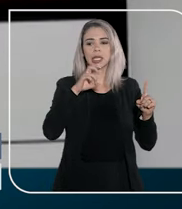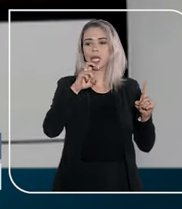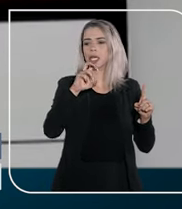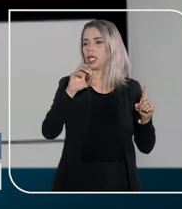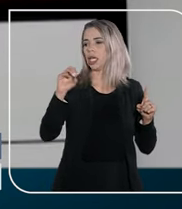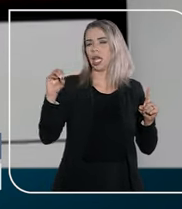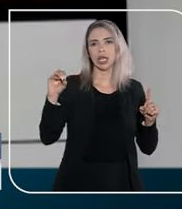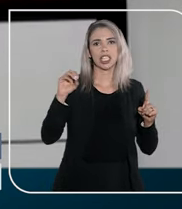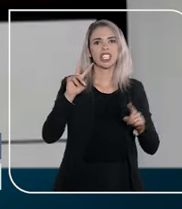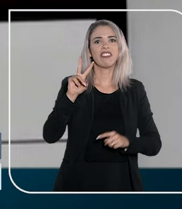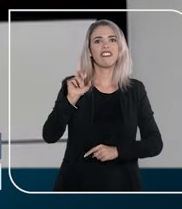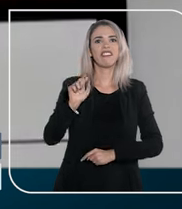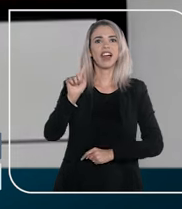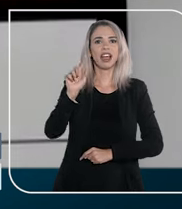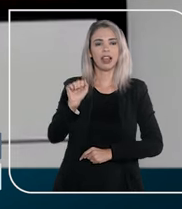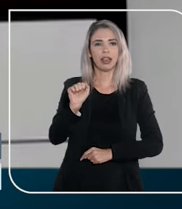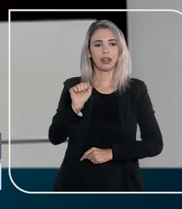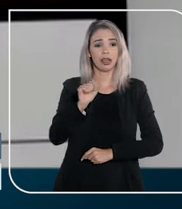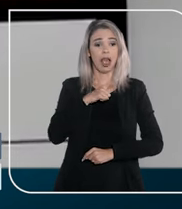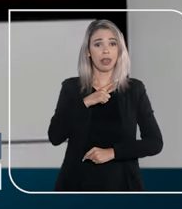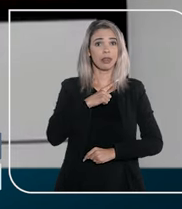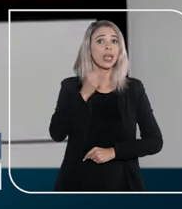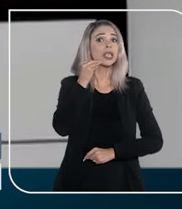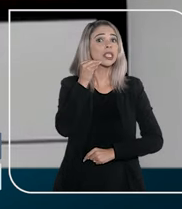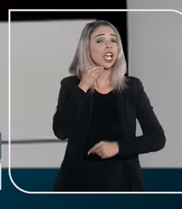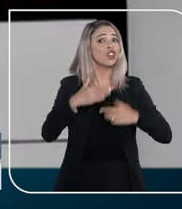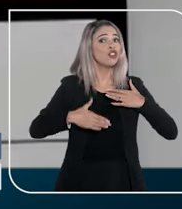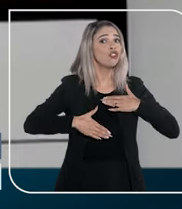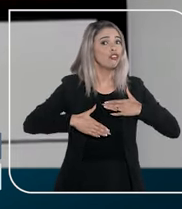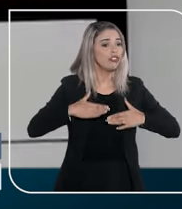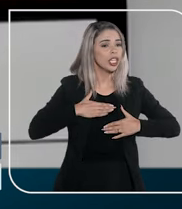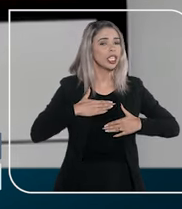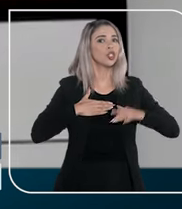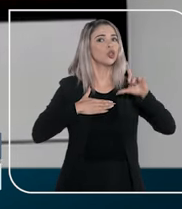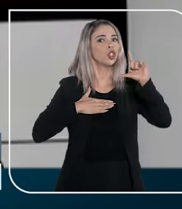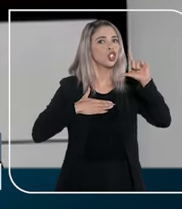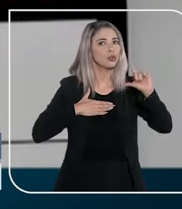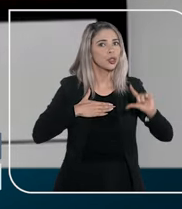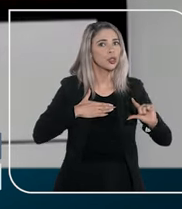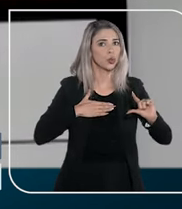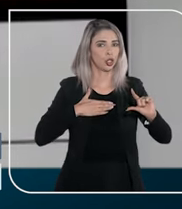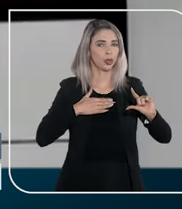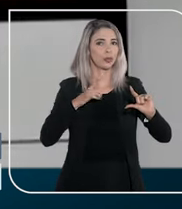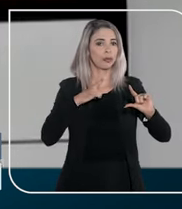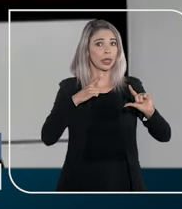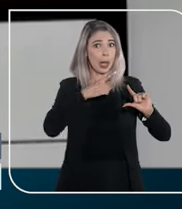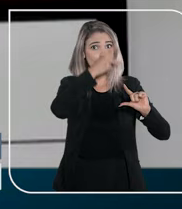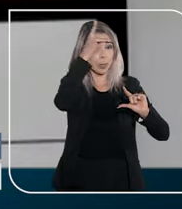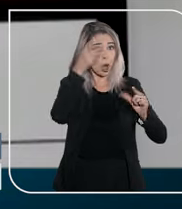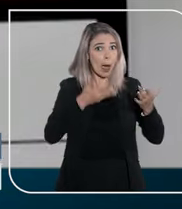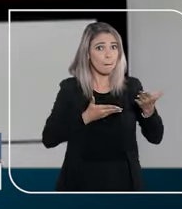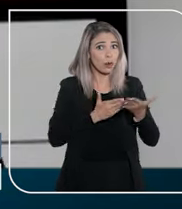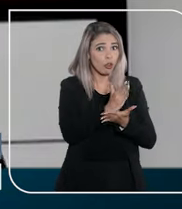vagas. Levo para uma prova de aptidão física esses 4 mil. Destes que aprovados forem na etapa de